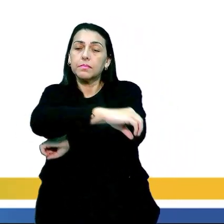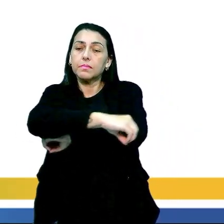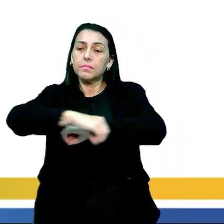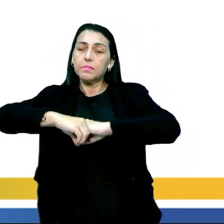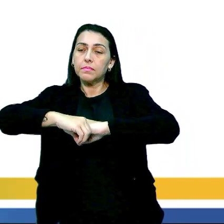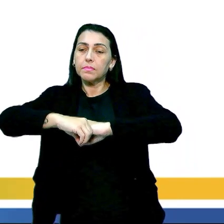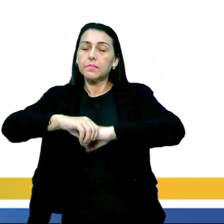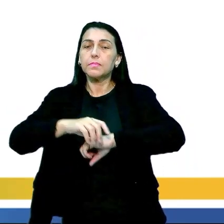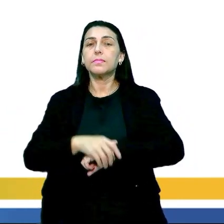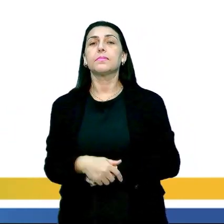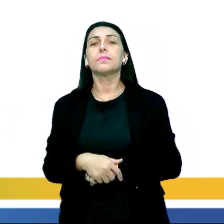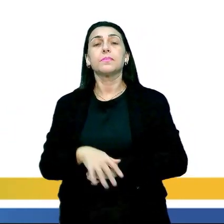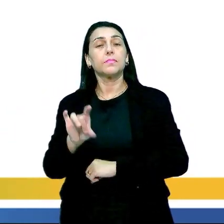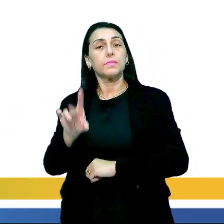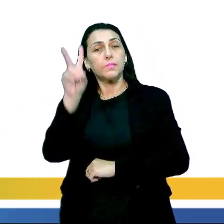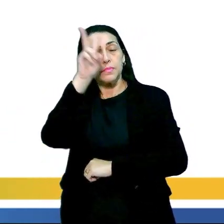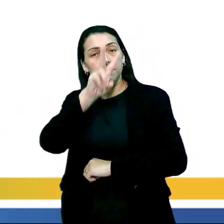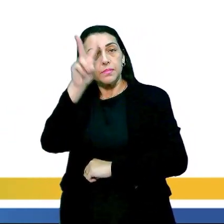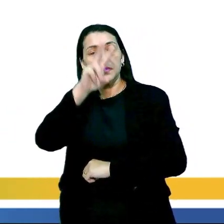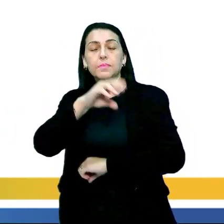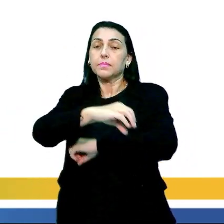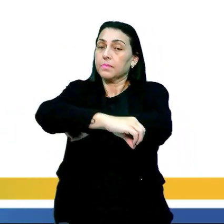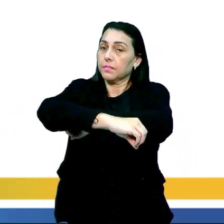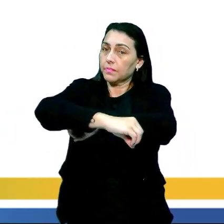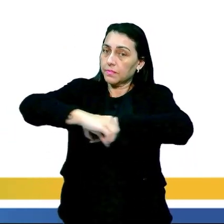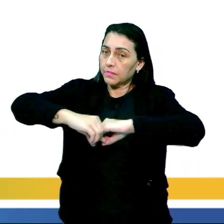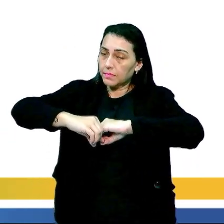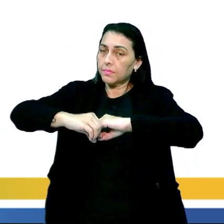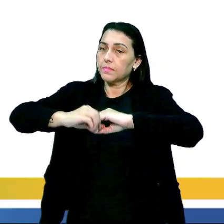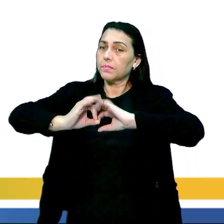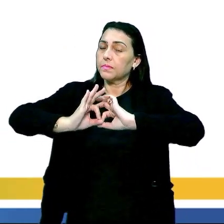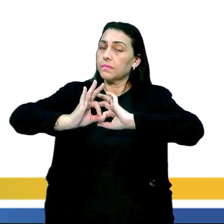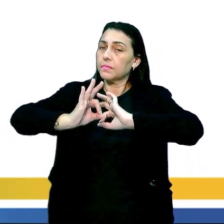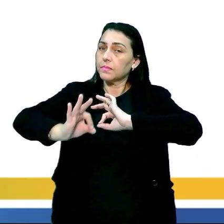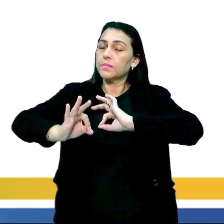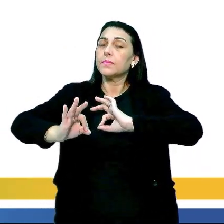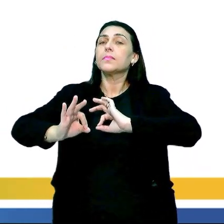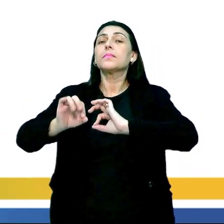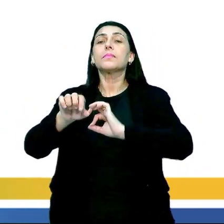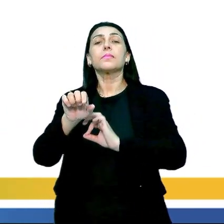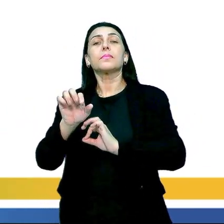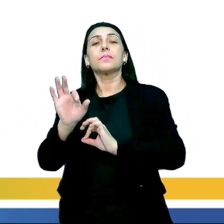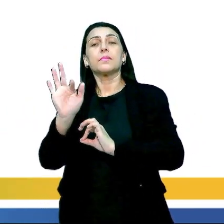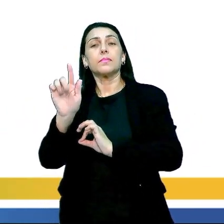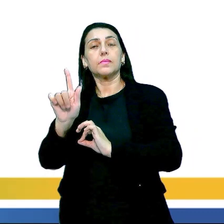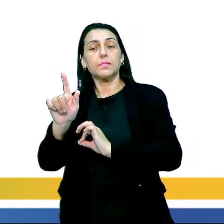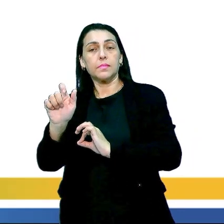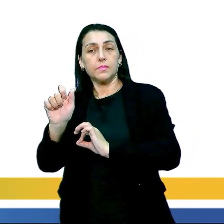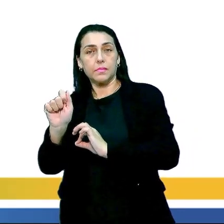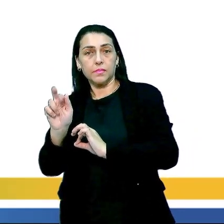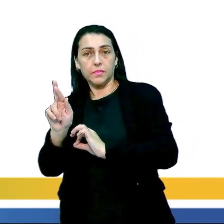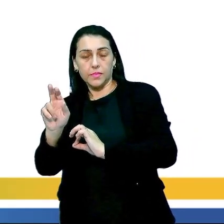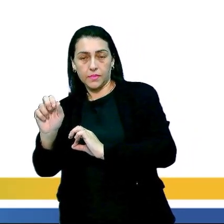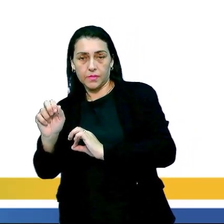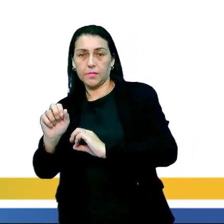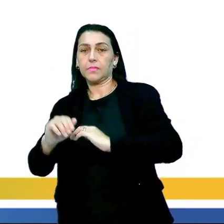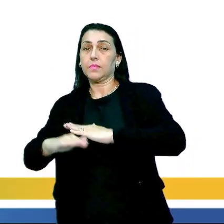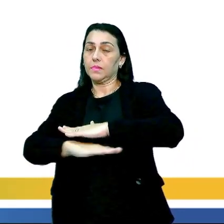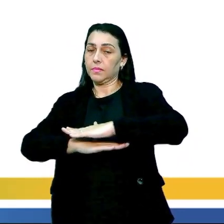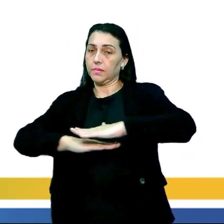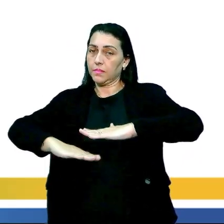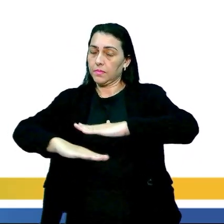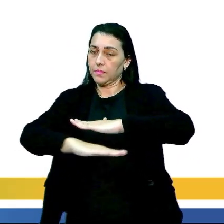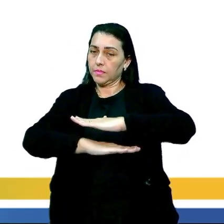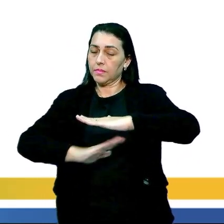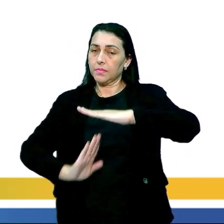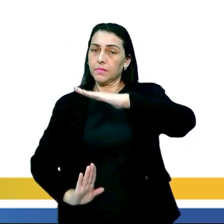latitude, tá? Só lembrando que a latitude é a distância medida em graus de qualquer ponto da superfície